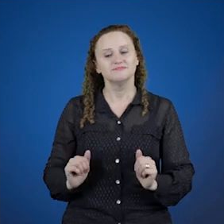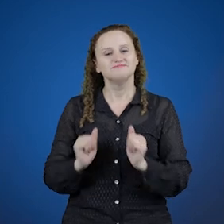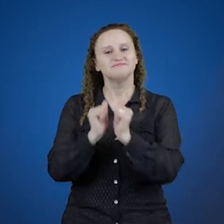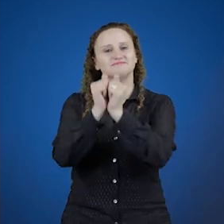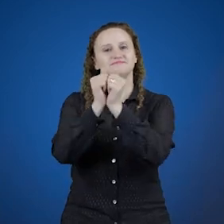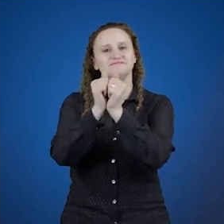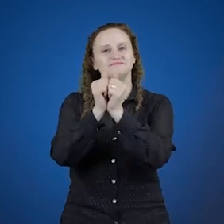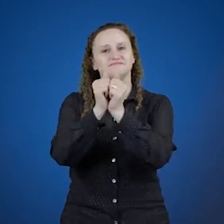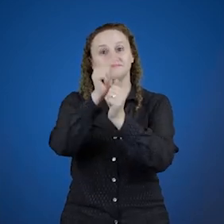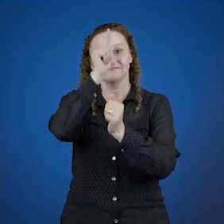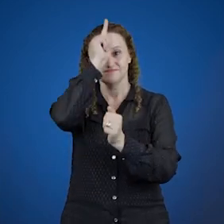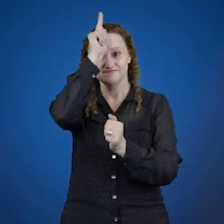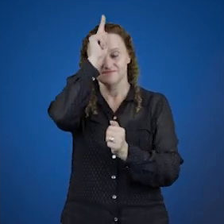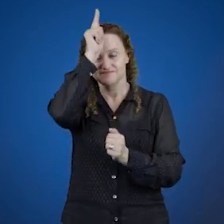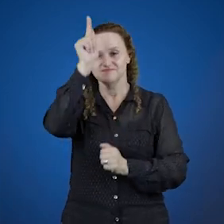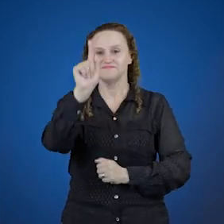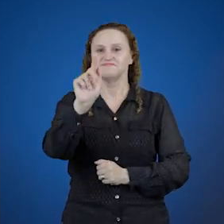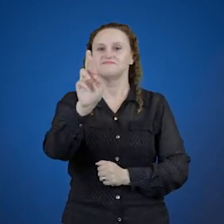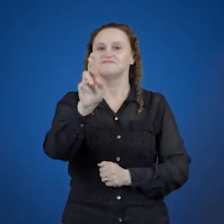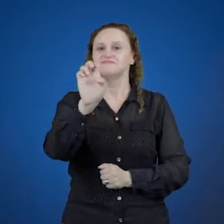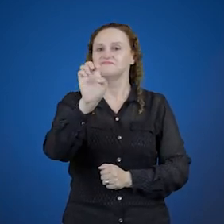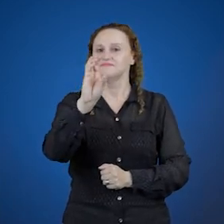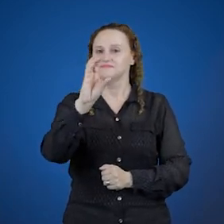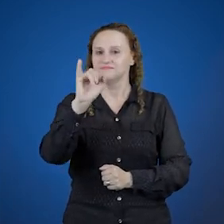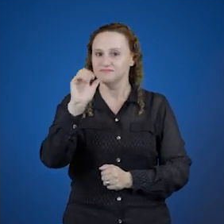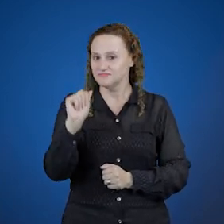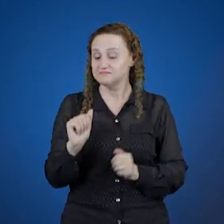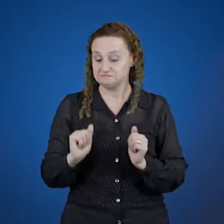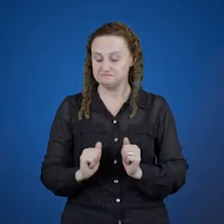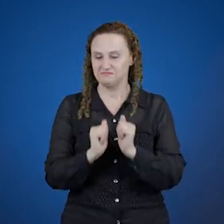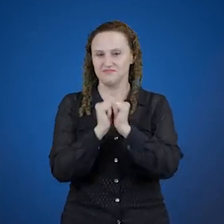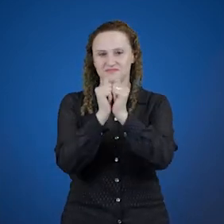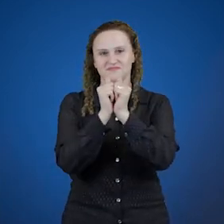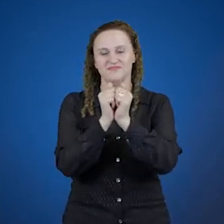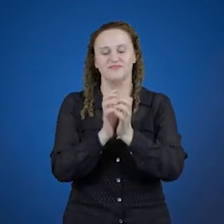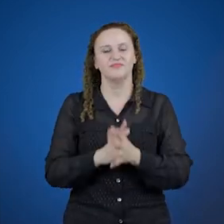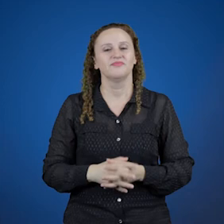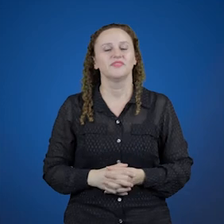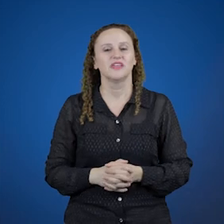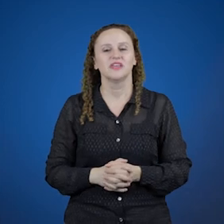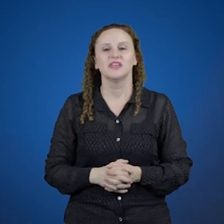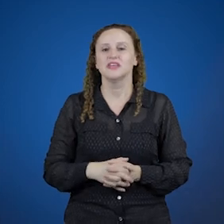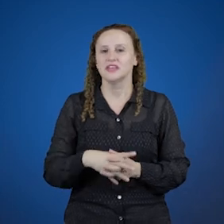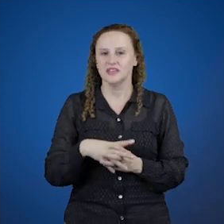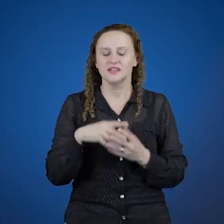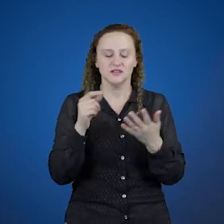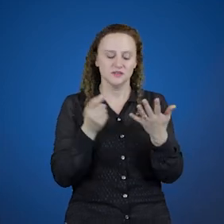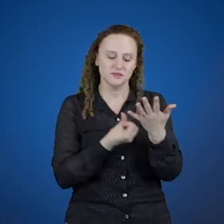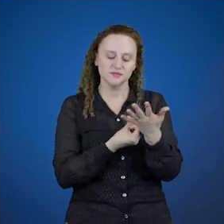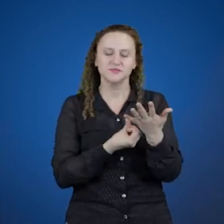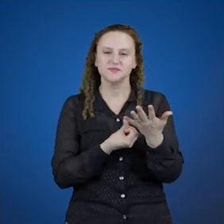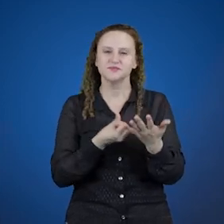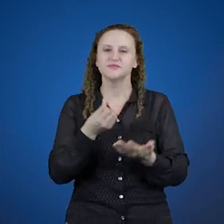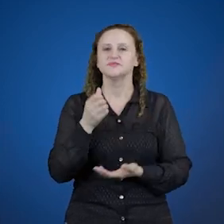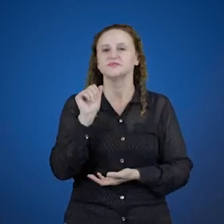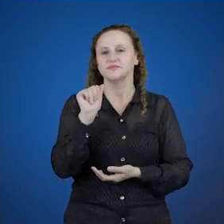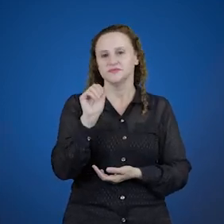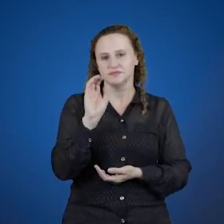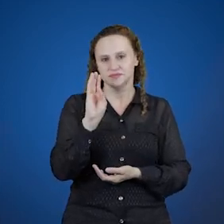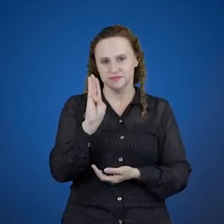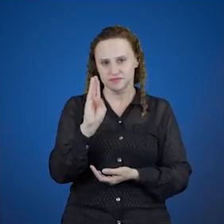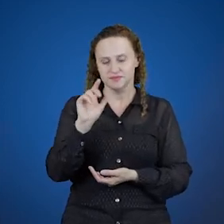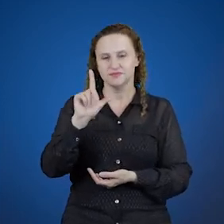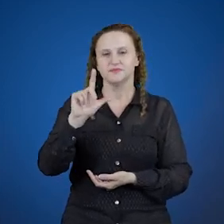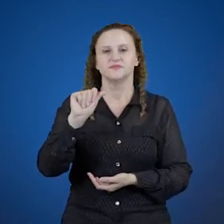Grécia bom então o caso que vai traduzir a maioria dos adjuntos adverbiais é o caso ablativo